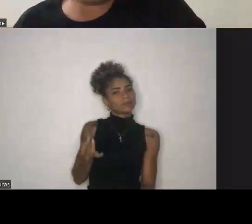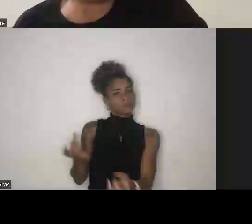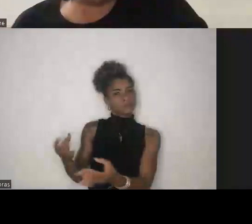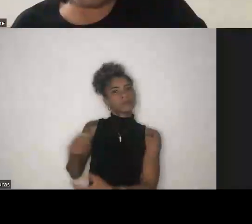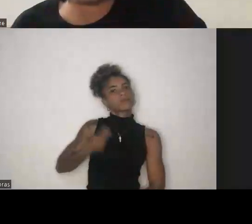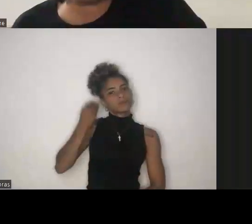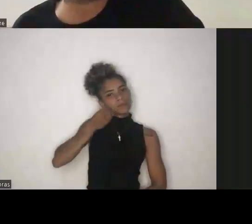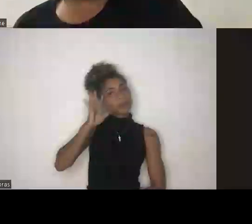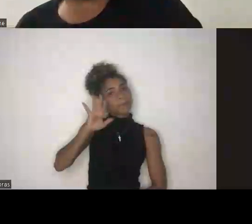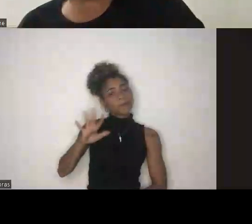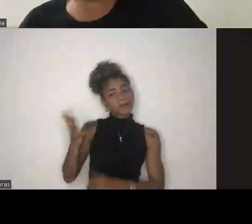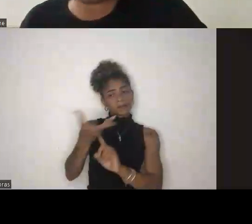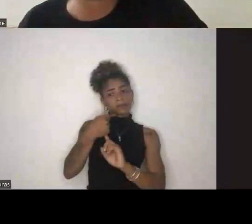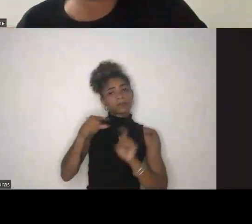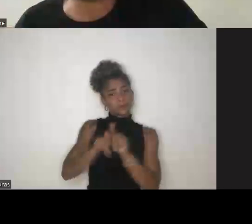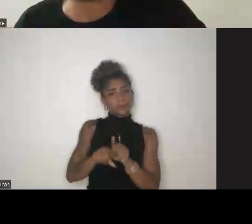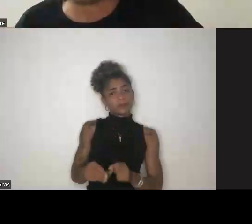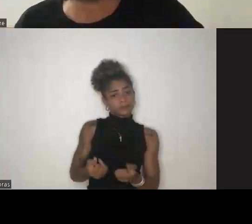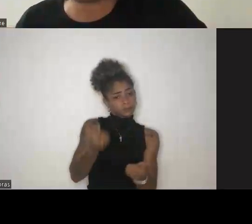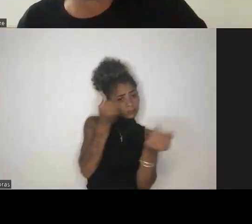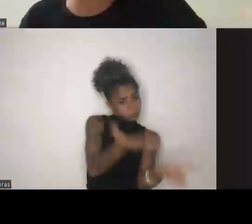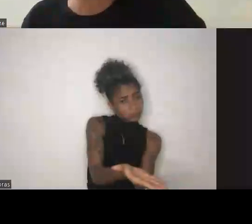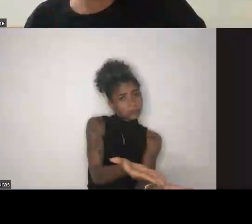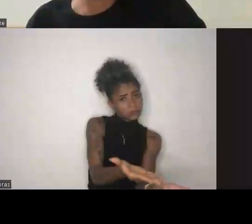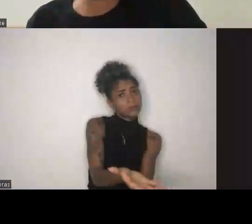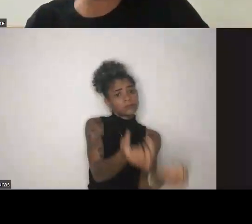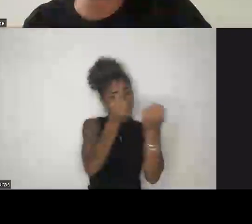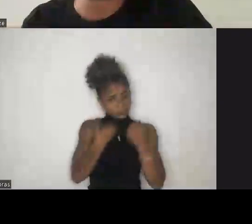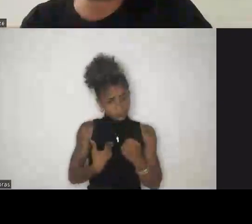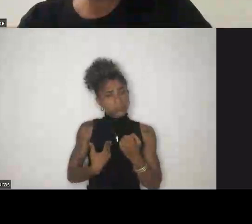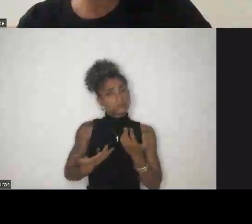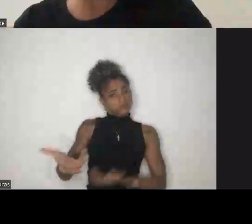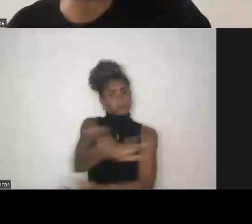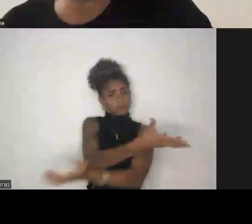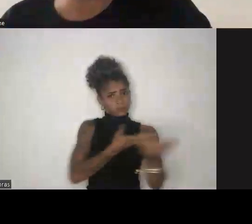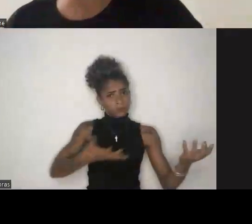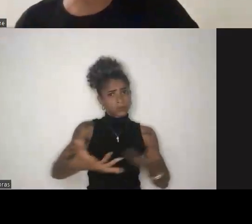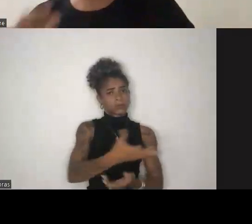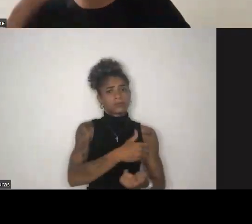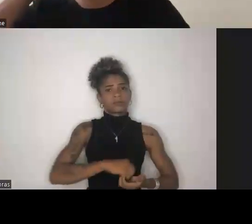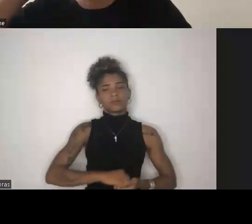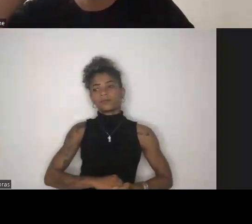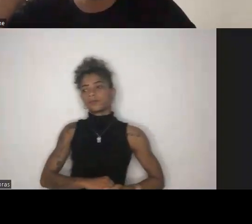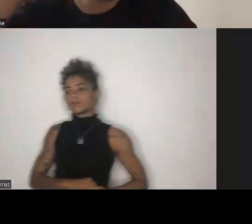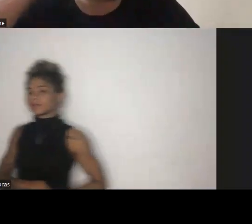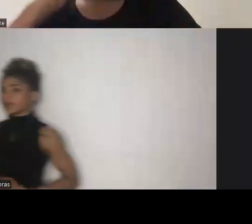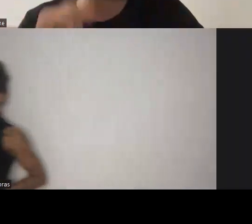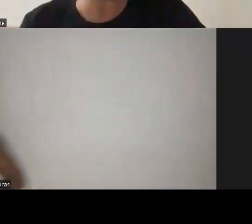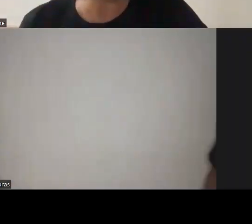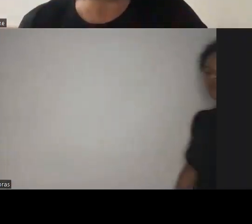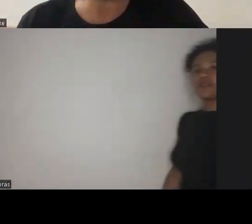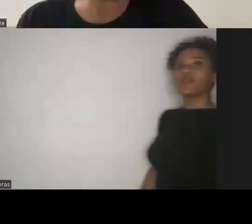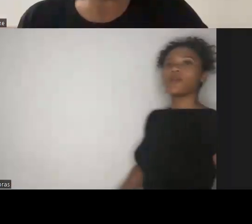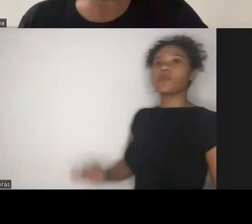mas a arte também no mercado a arte também é um mercado então assim é todas essas experiências são muito